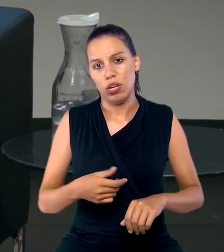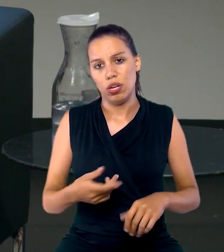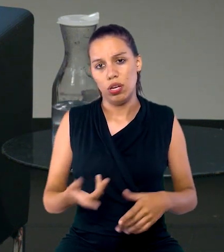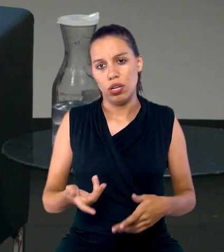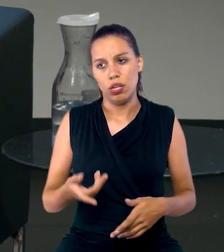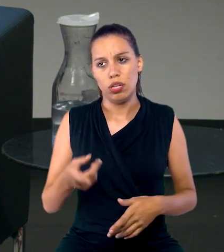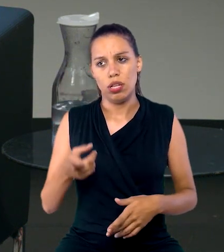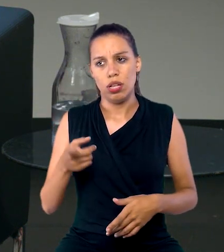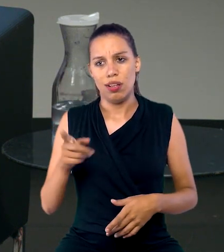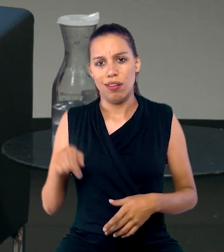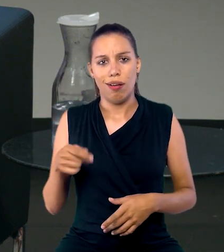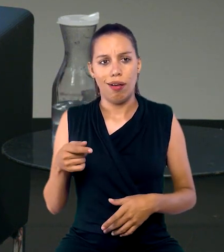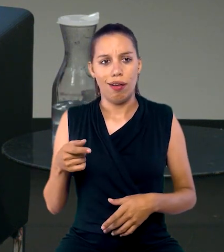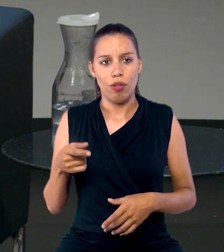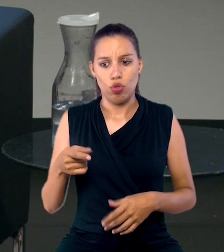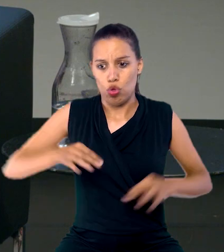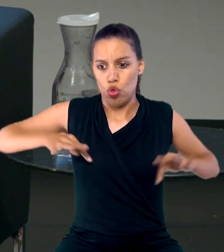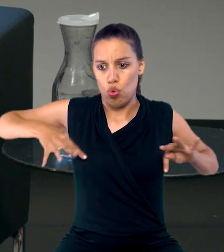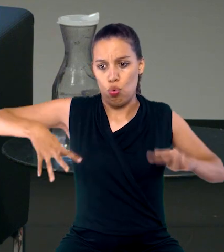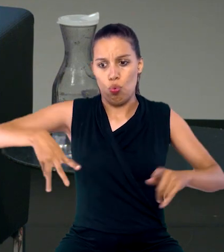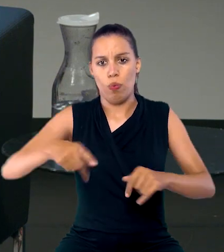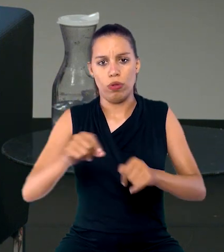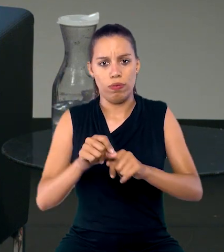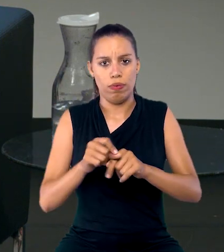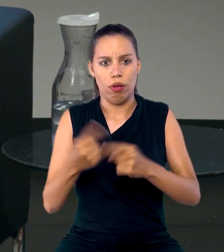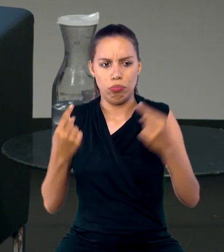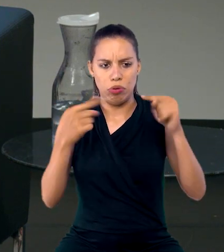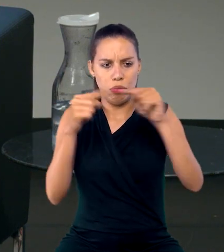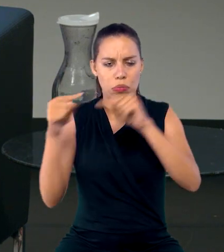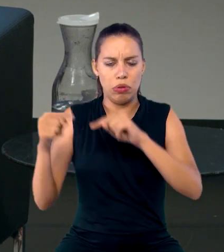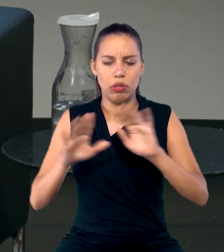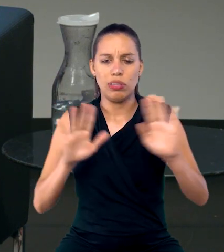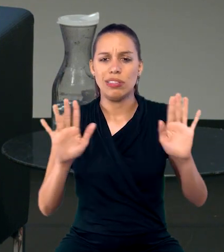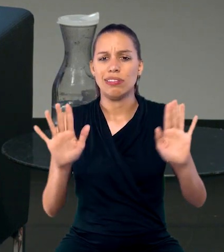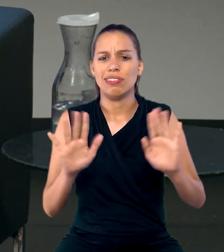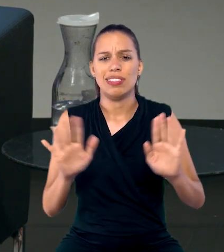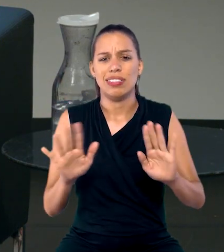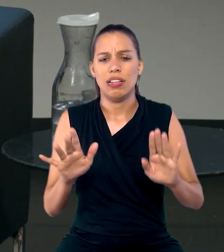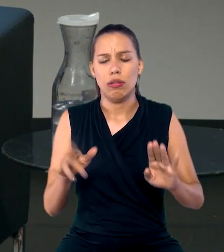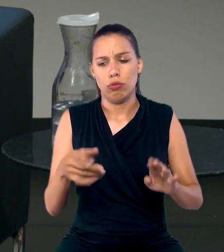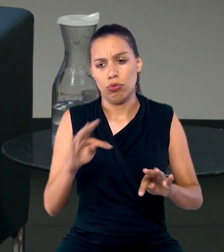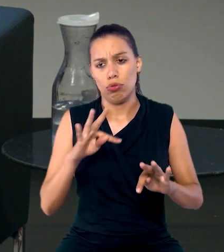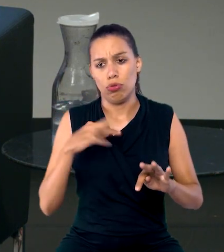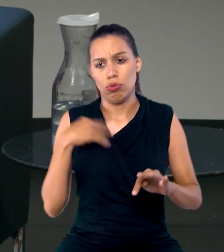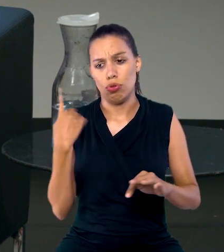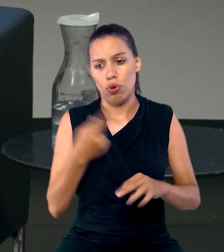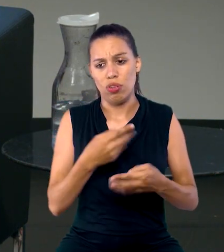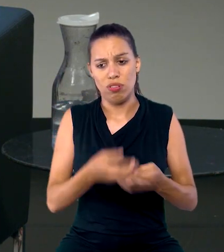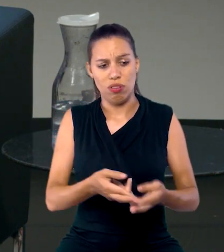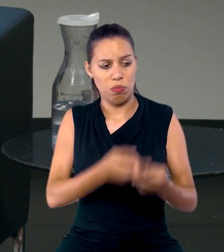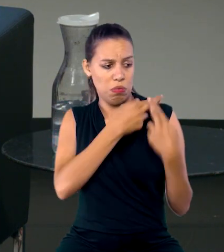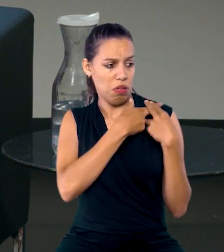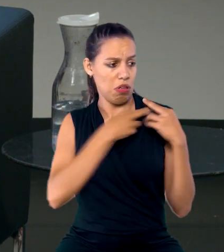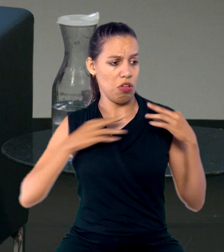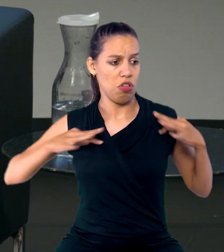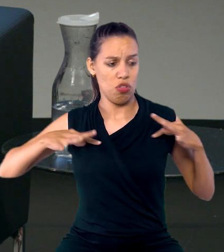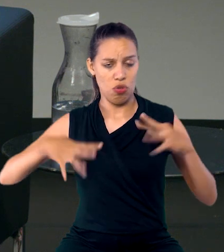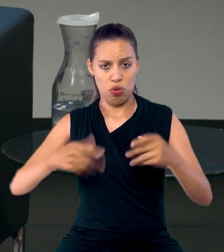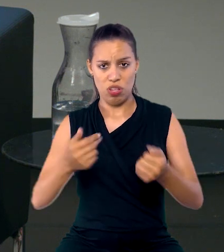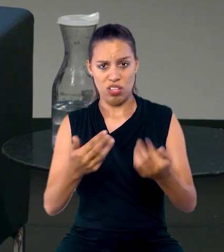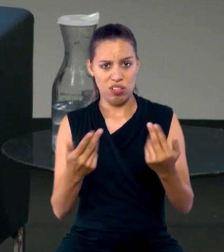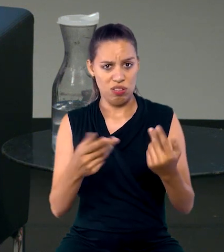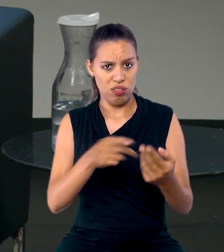Como, de repente, vira um nós genérico, que somos... Né, que essa responsabilidade é de todos.